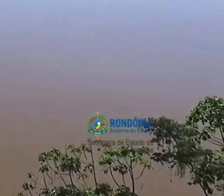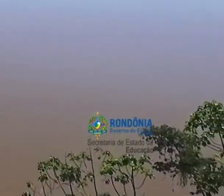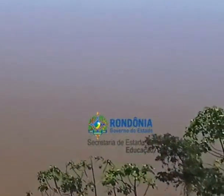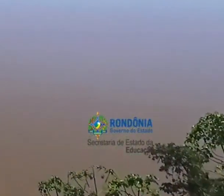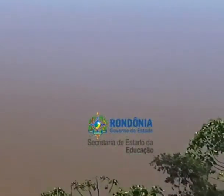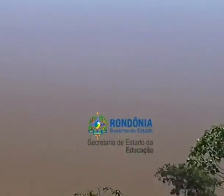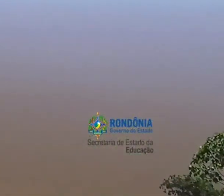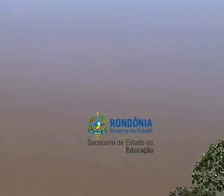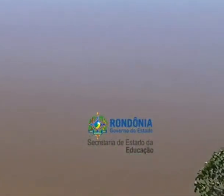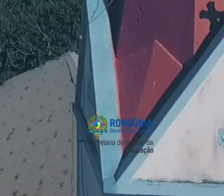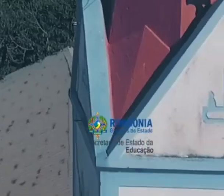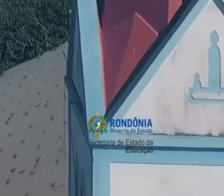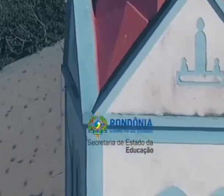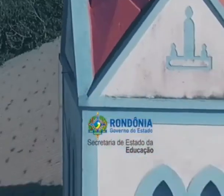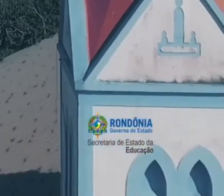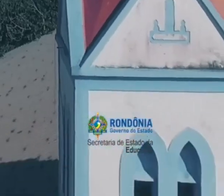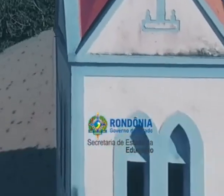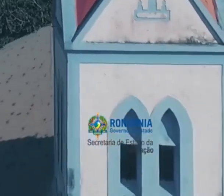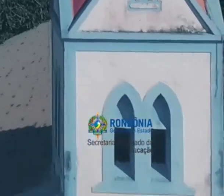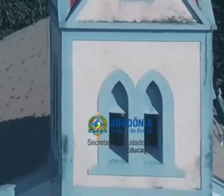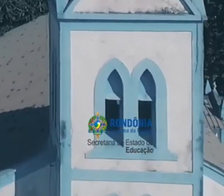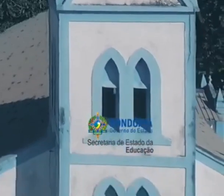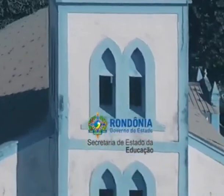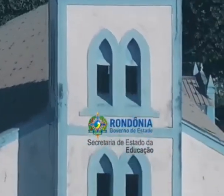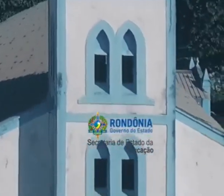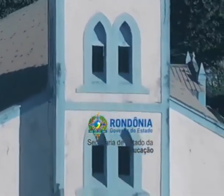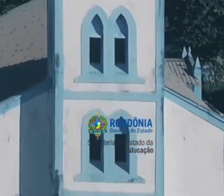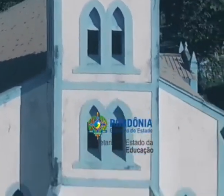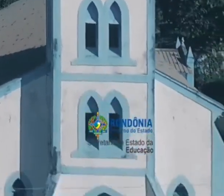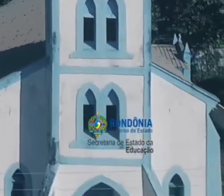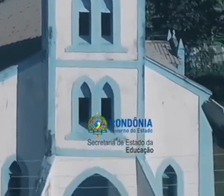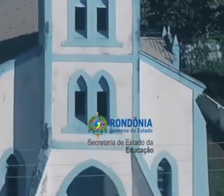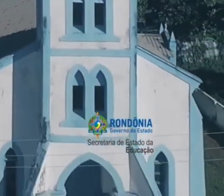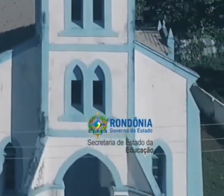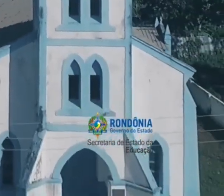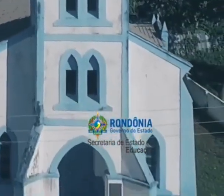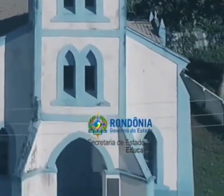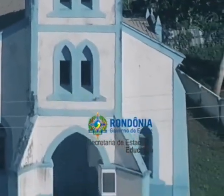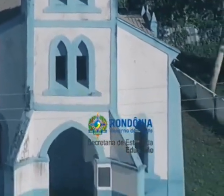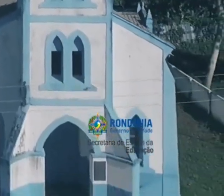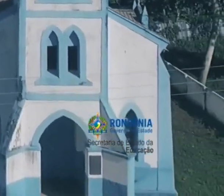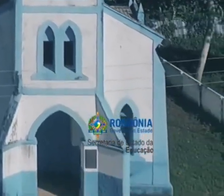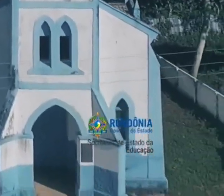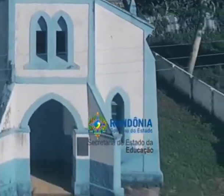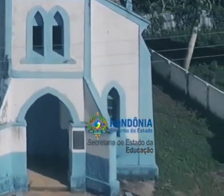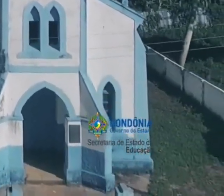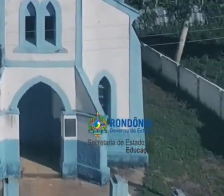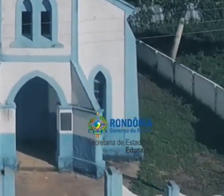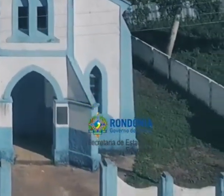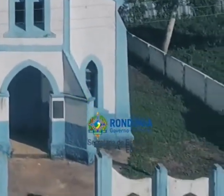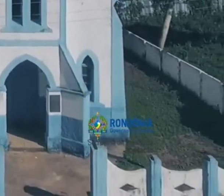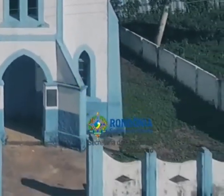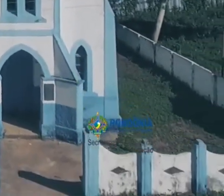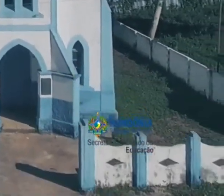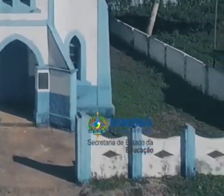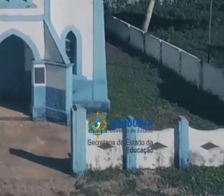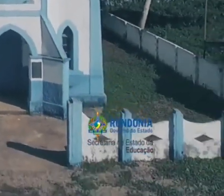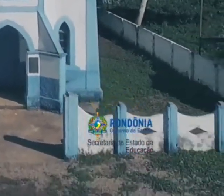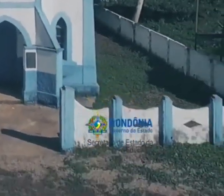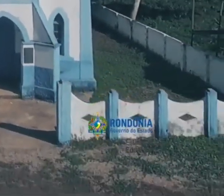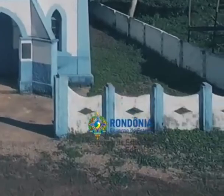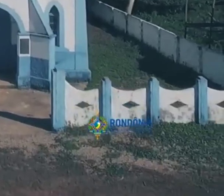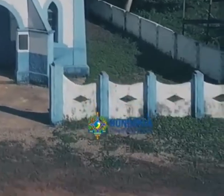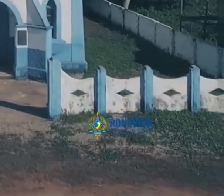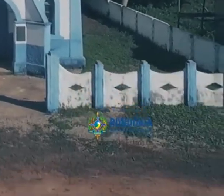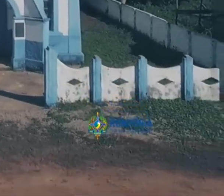Manuel Murtinho. Desde o século XIX, já se tem notícias sobre o povoado